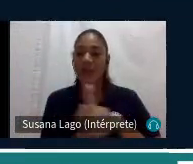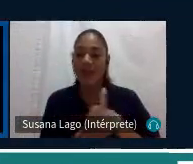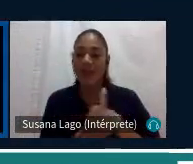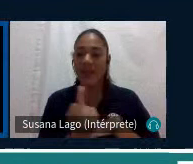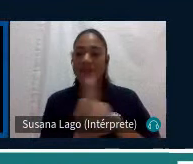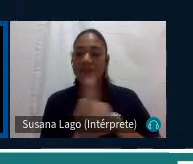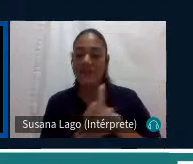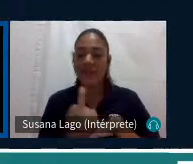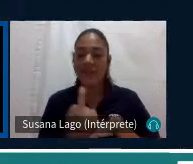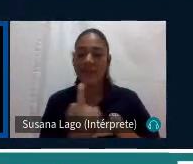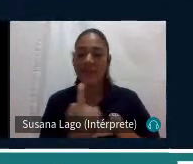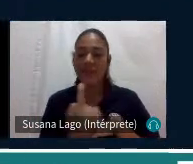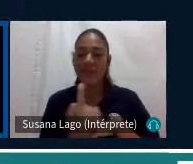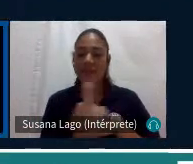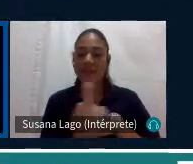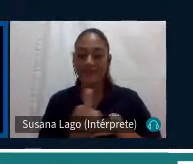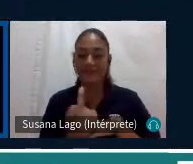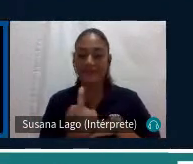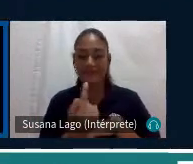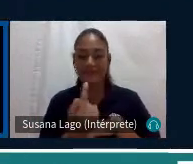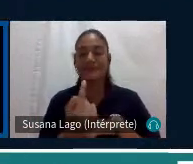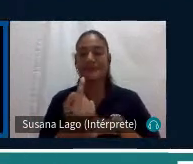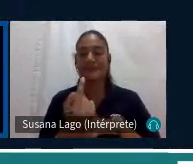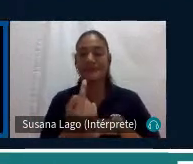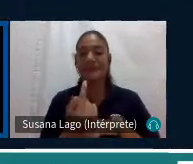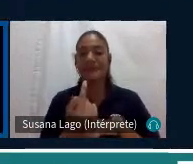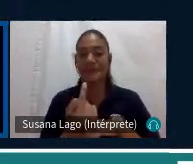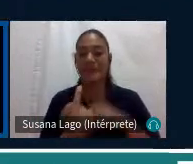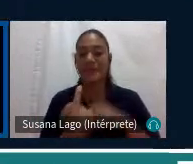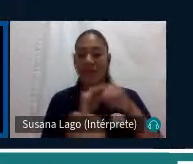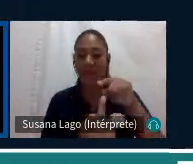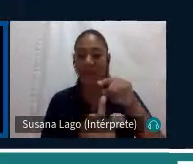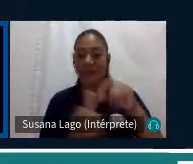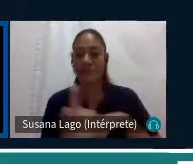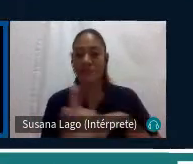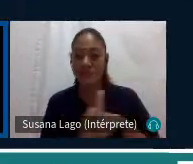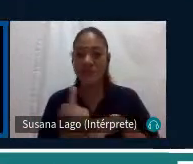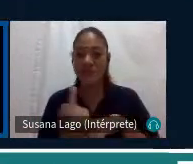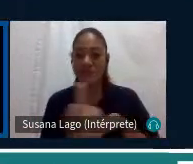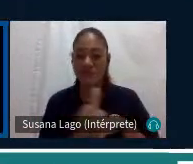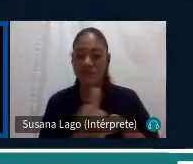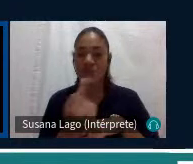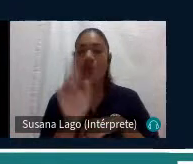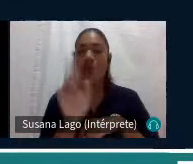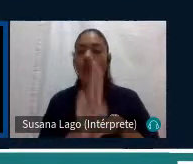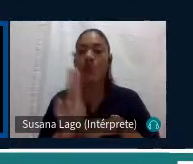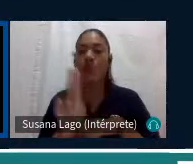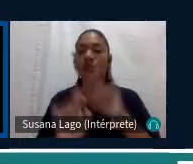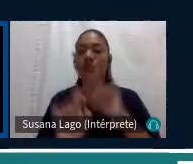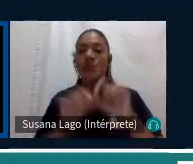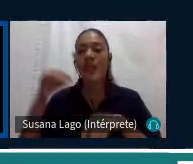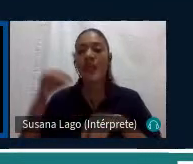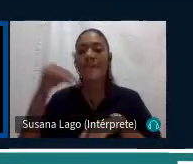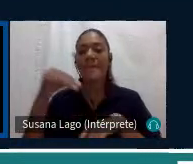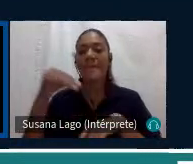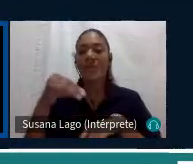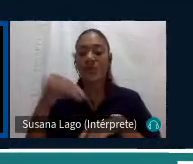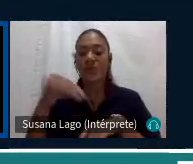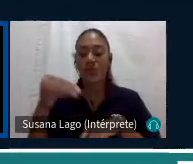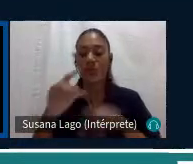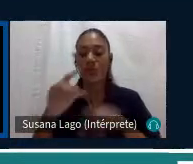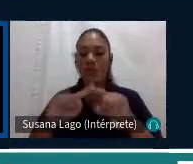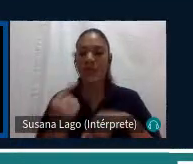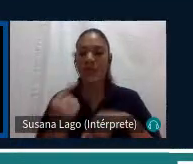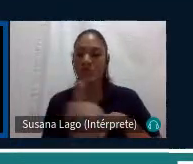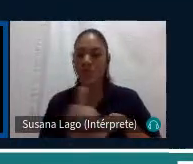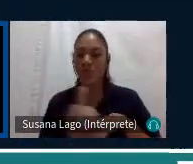ele, é ali uma certa rotação por minuto, mais rotações. Mas se eu pegar essas rotações dele e transferir para uma roda